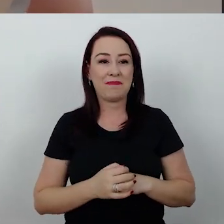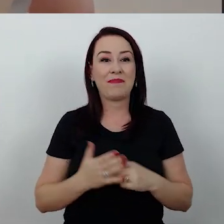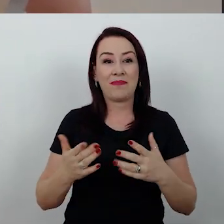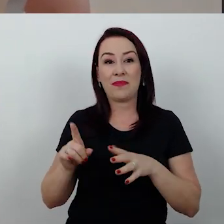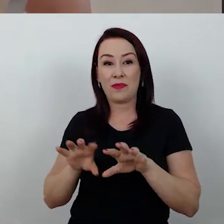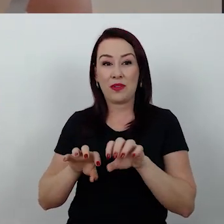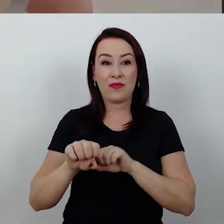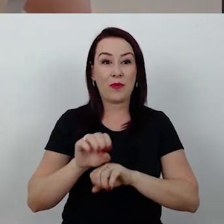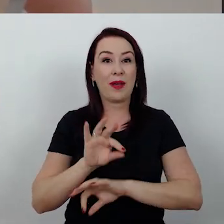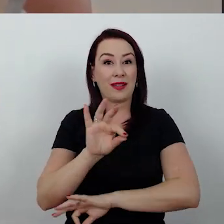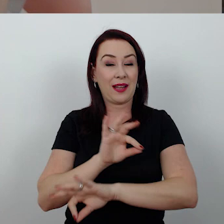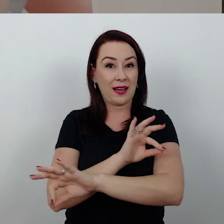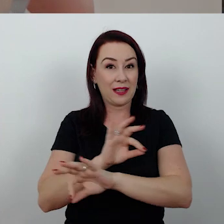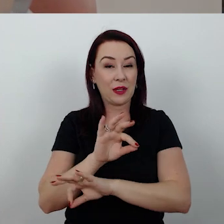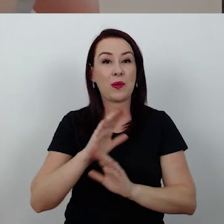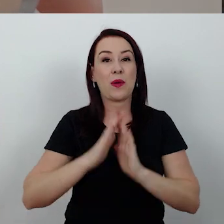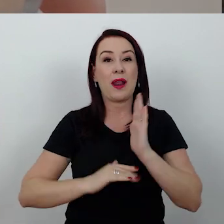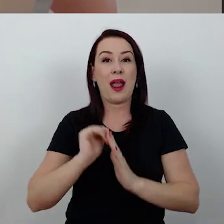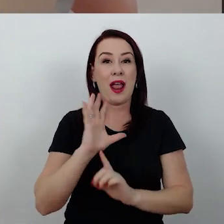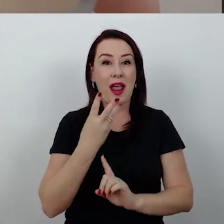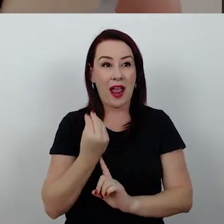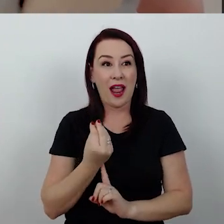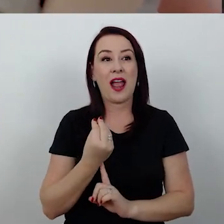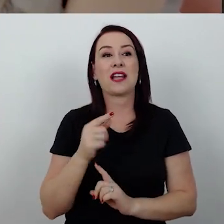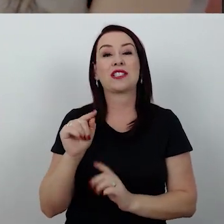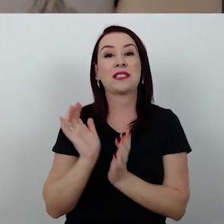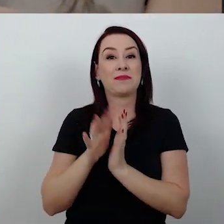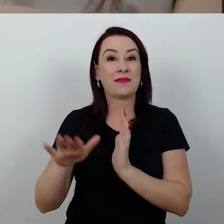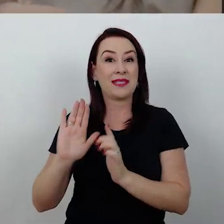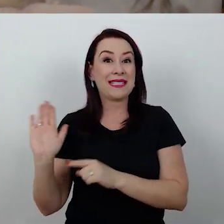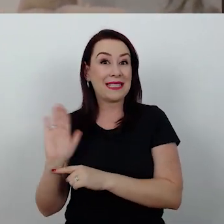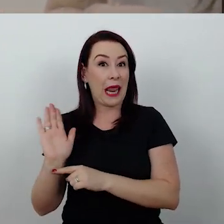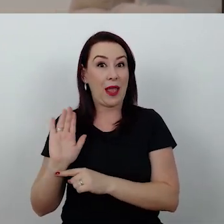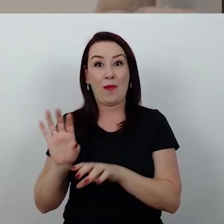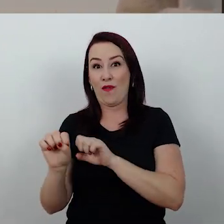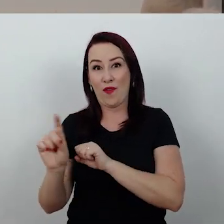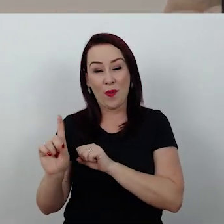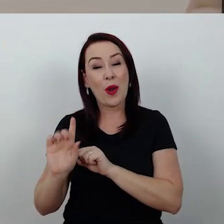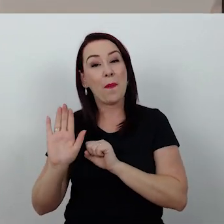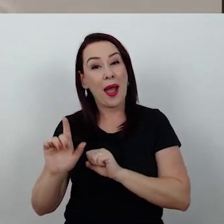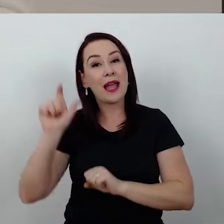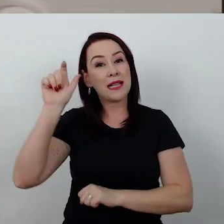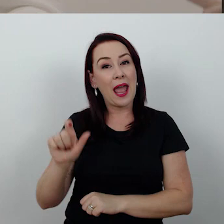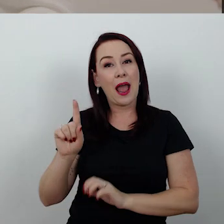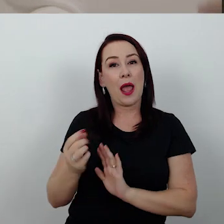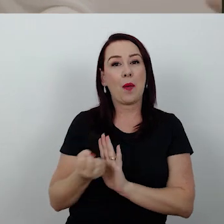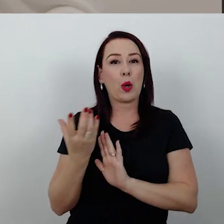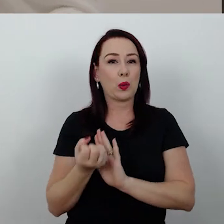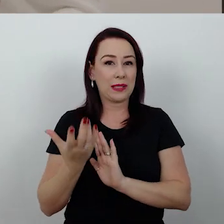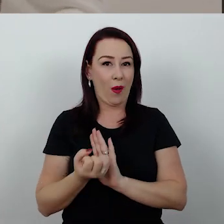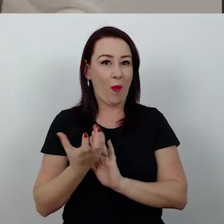Sou formada em arquitetura, em artes plásticas, não tenho formação no cinema. Mas sou produtora, né?